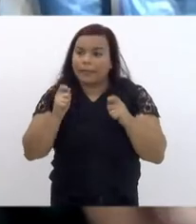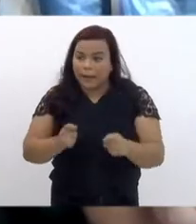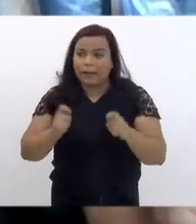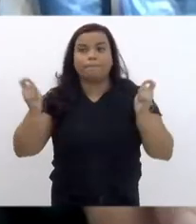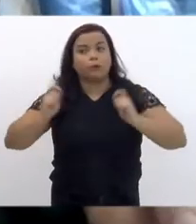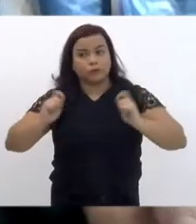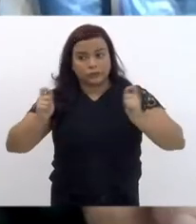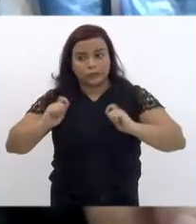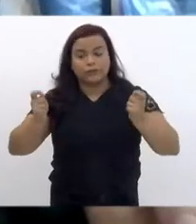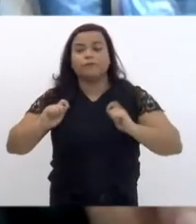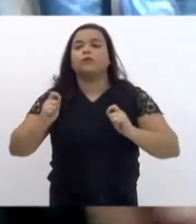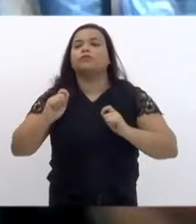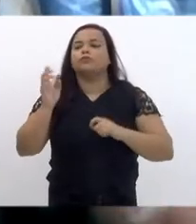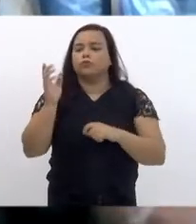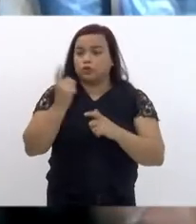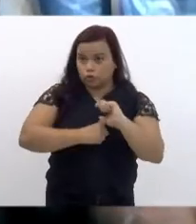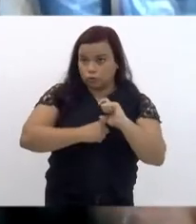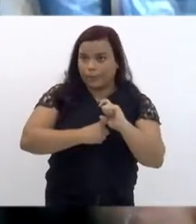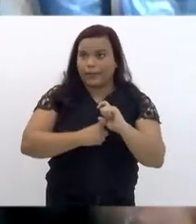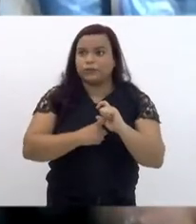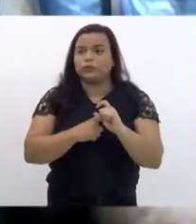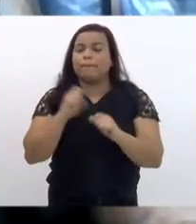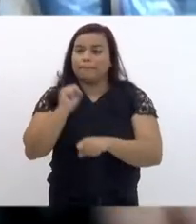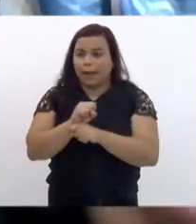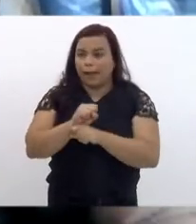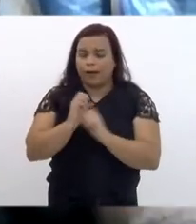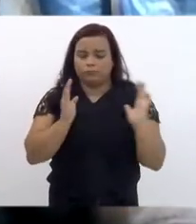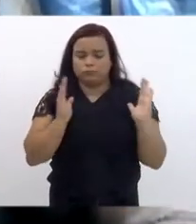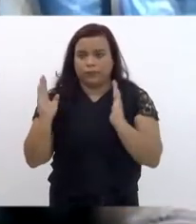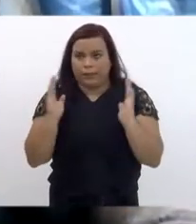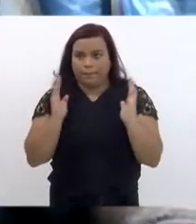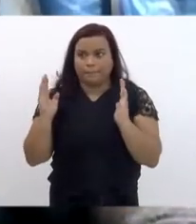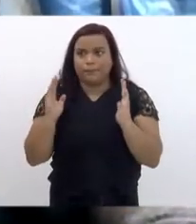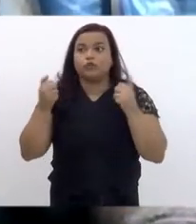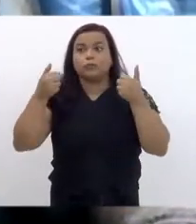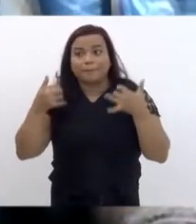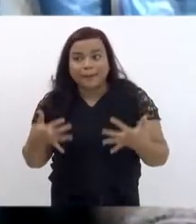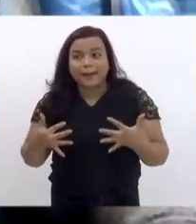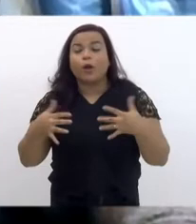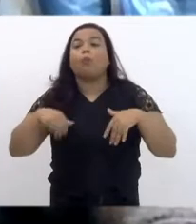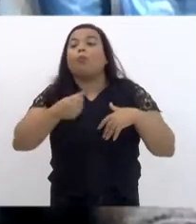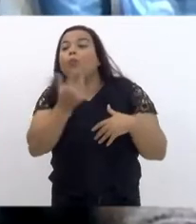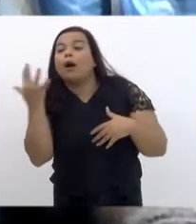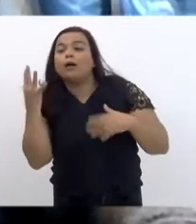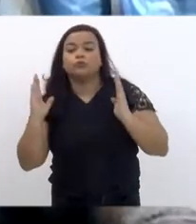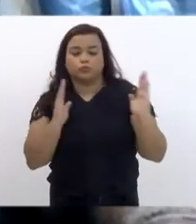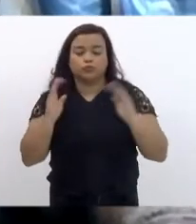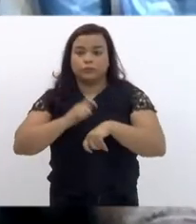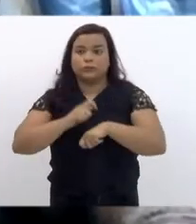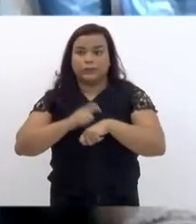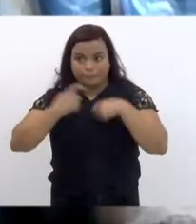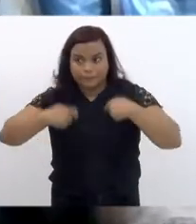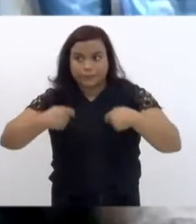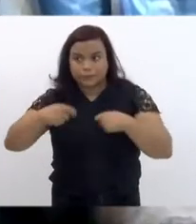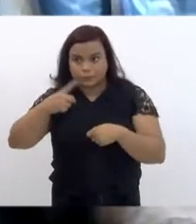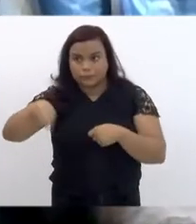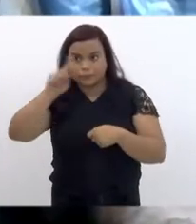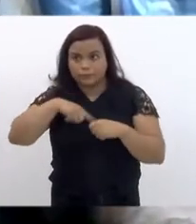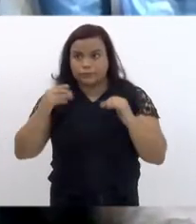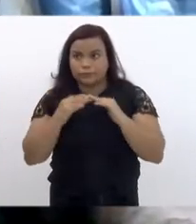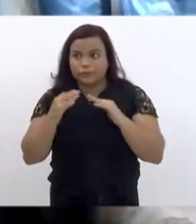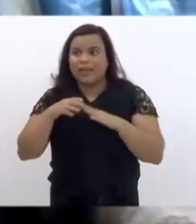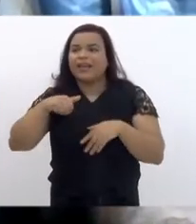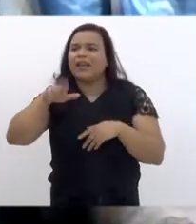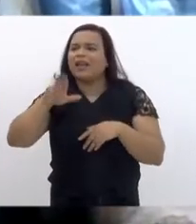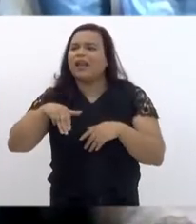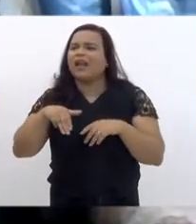com essa expressão: mediante justificativa e por prazo determinado. Vossa Excelência, quem é que é o